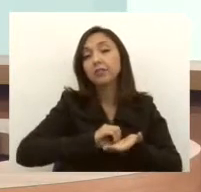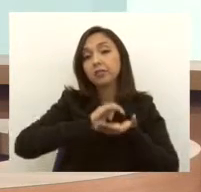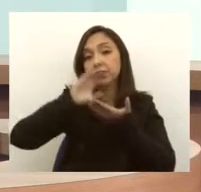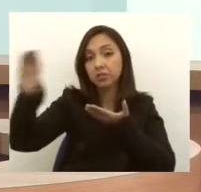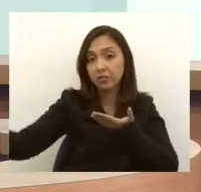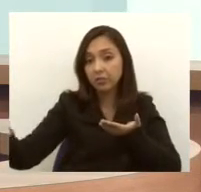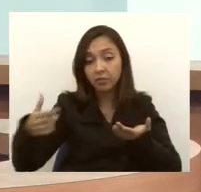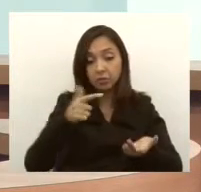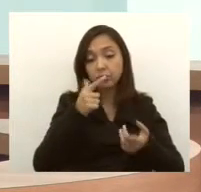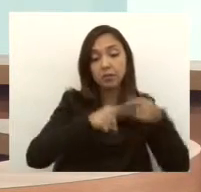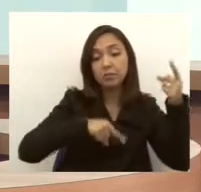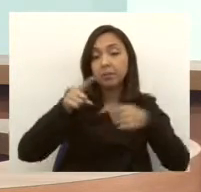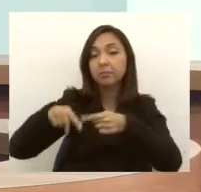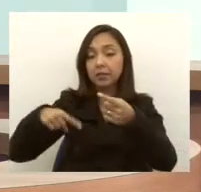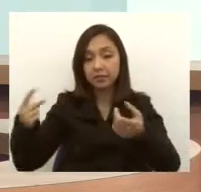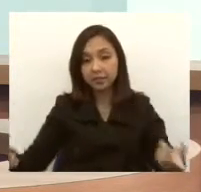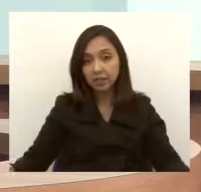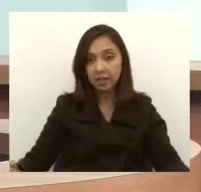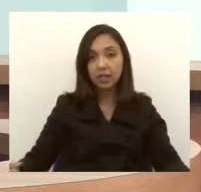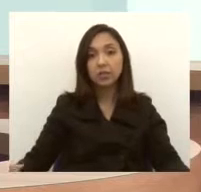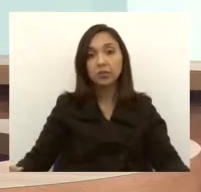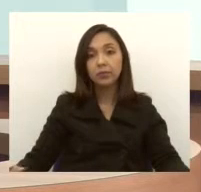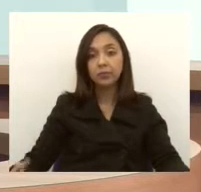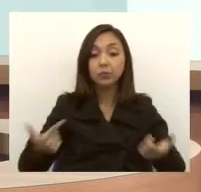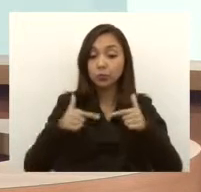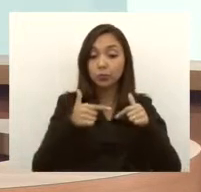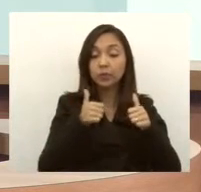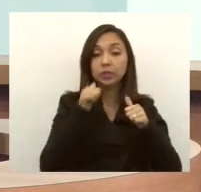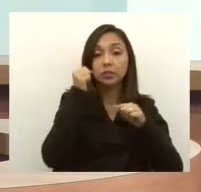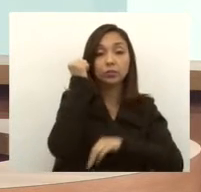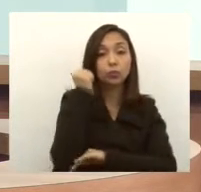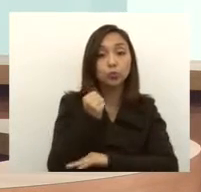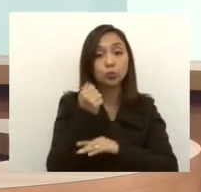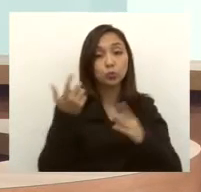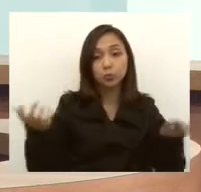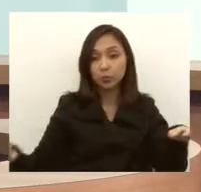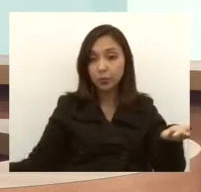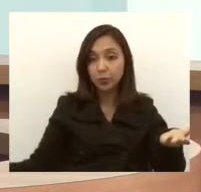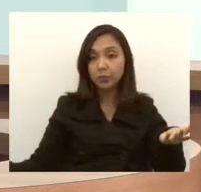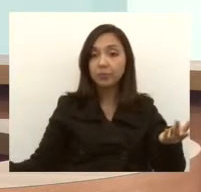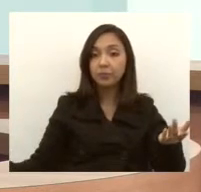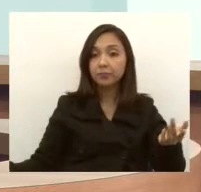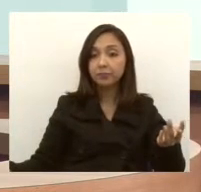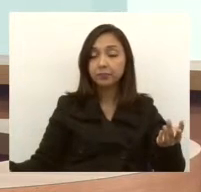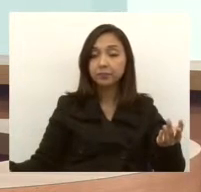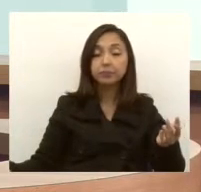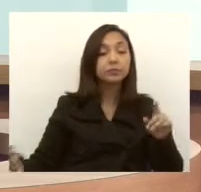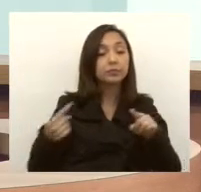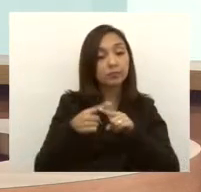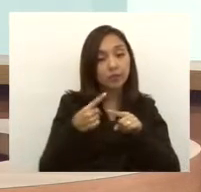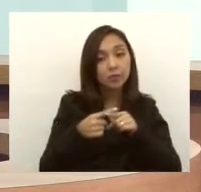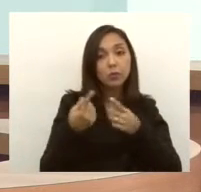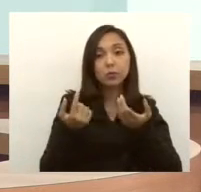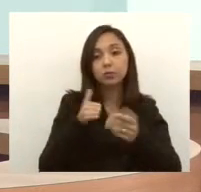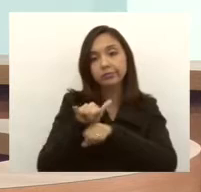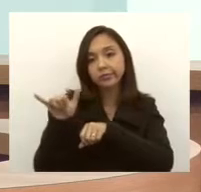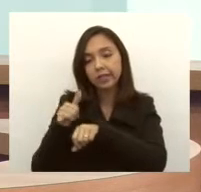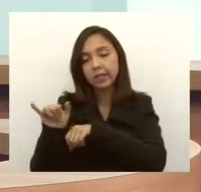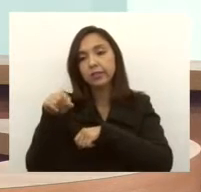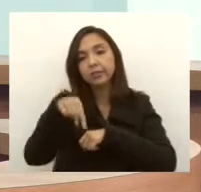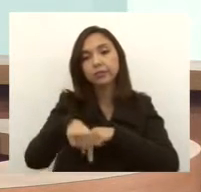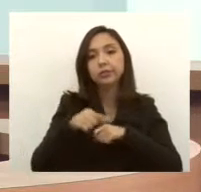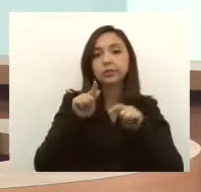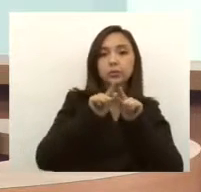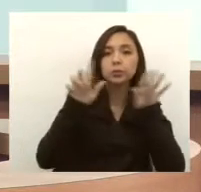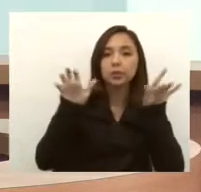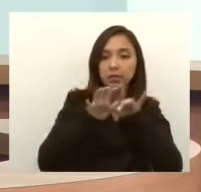material, não tem estrutura para isso, além do calote que hoje Guarulhos está no